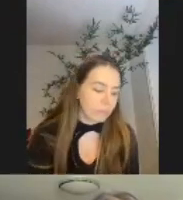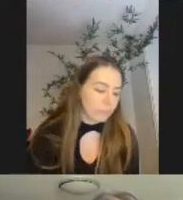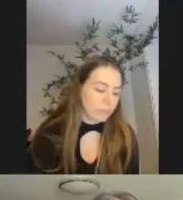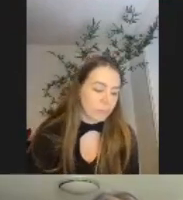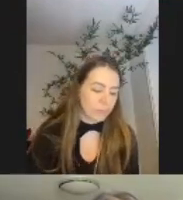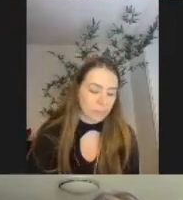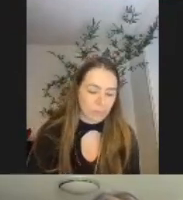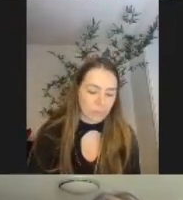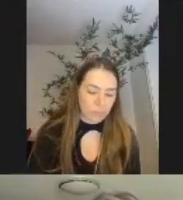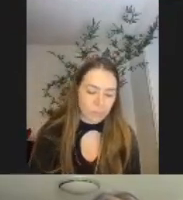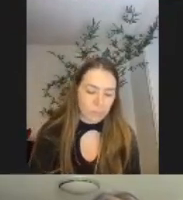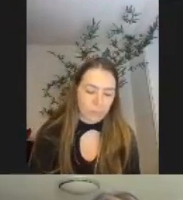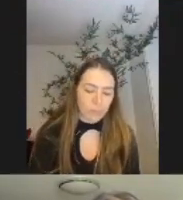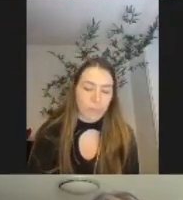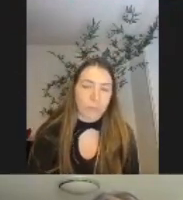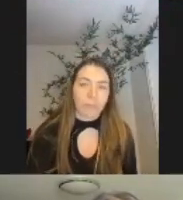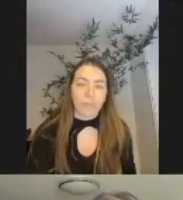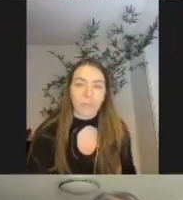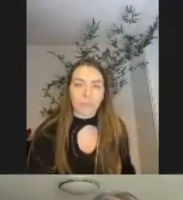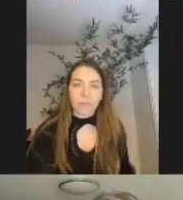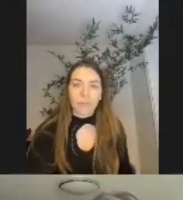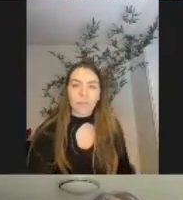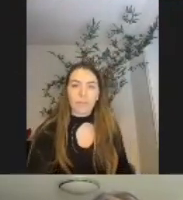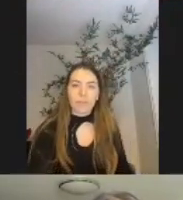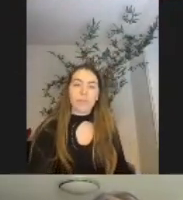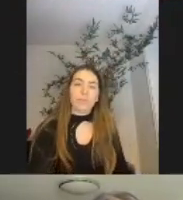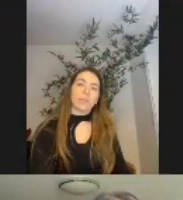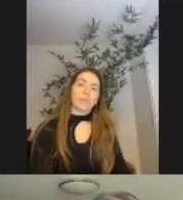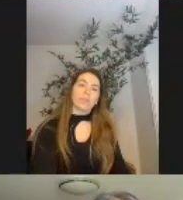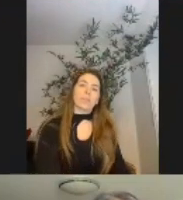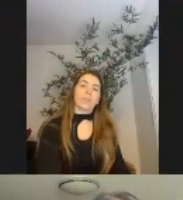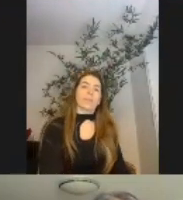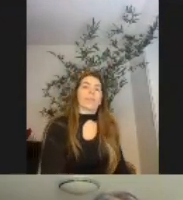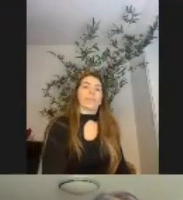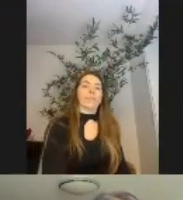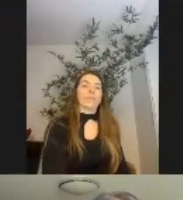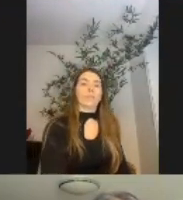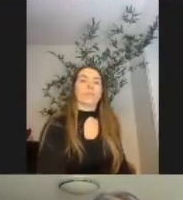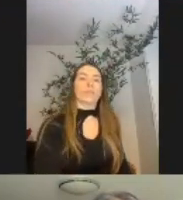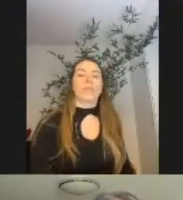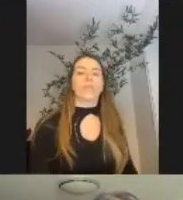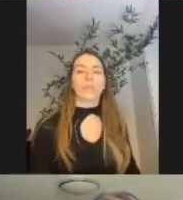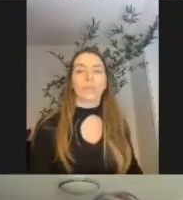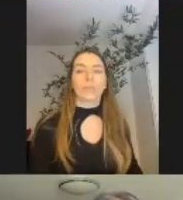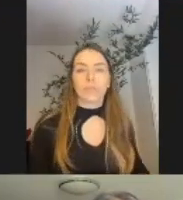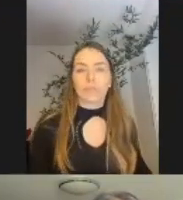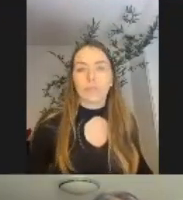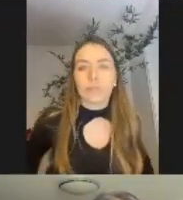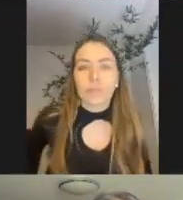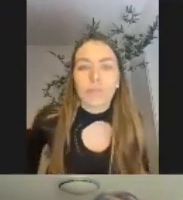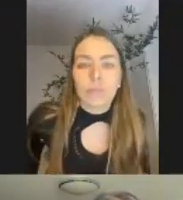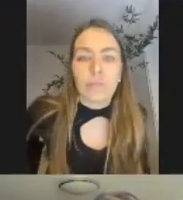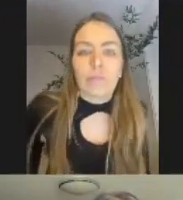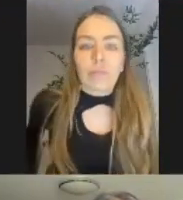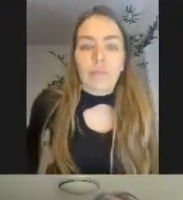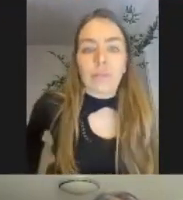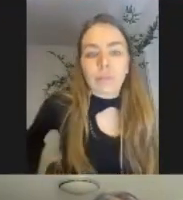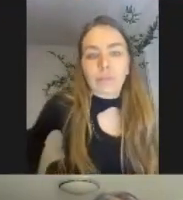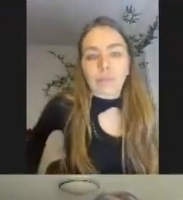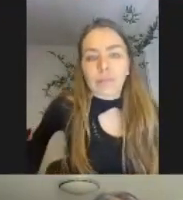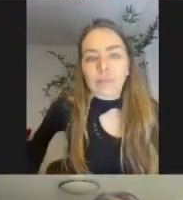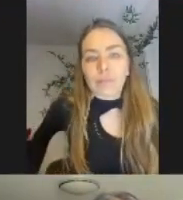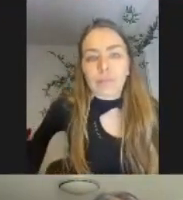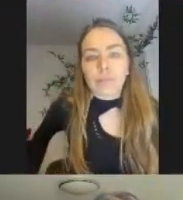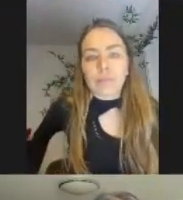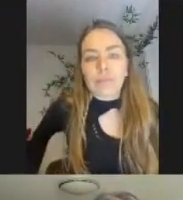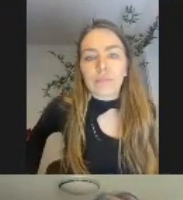né? Por isso que às vezes esses outros modelos de face venda, como ingredientes e confeitaria e panificação, muitas